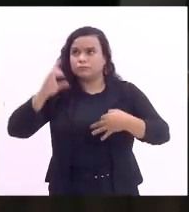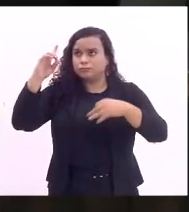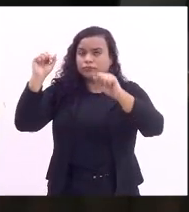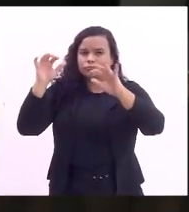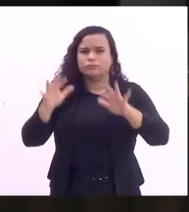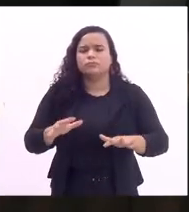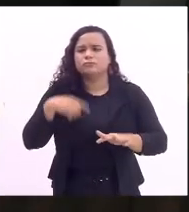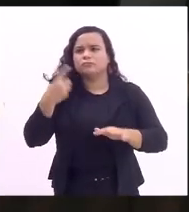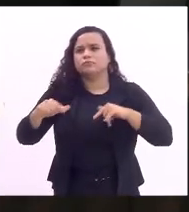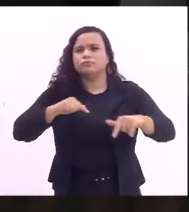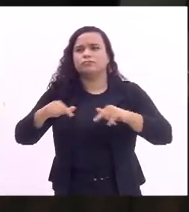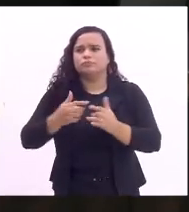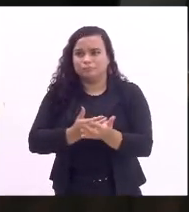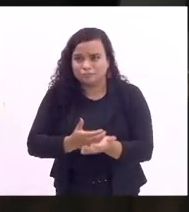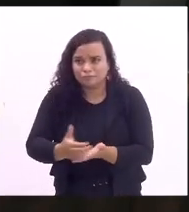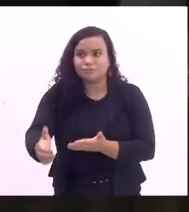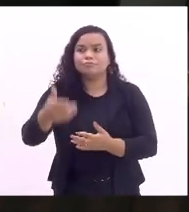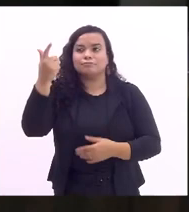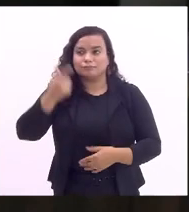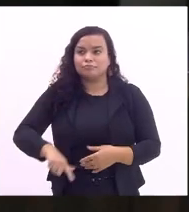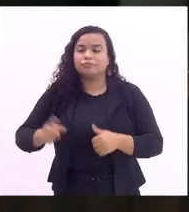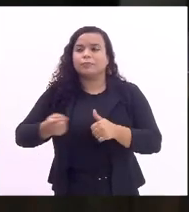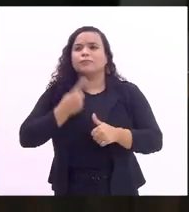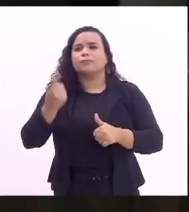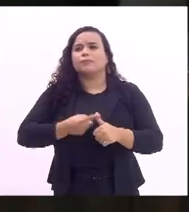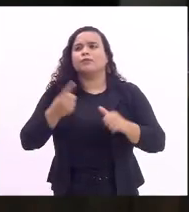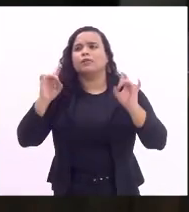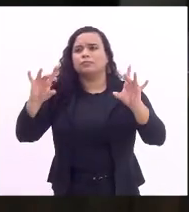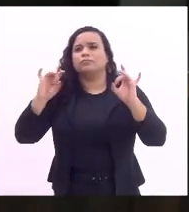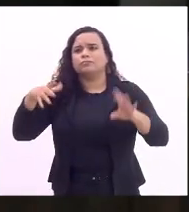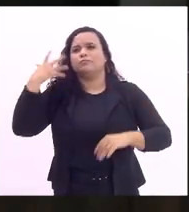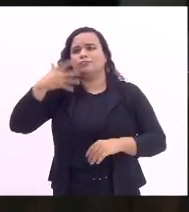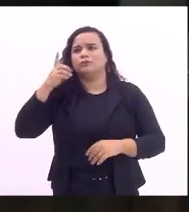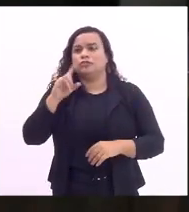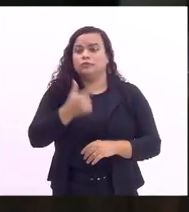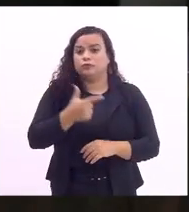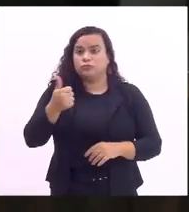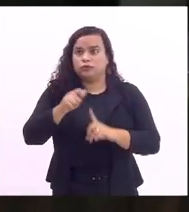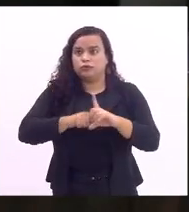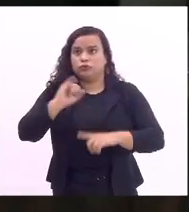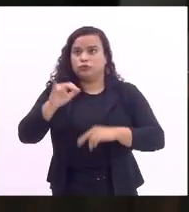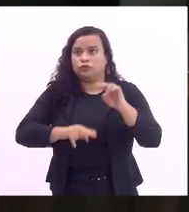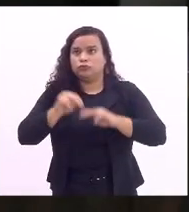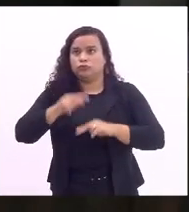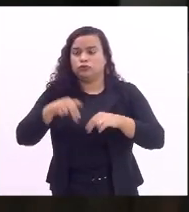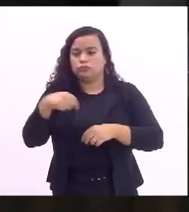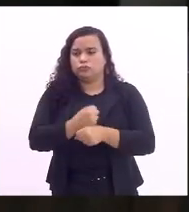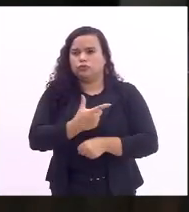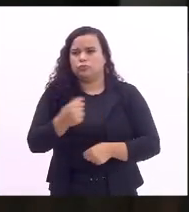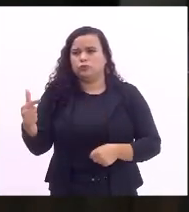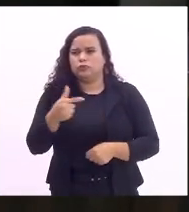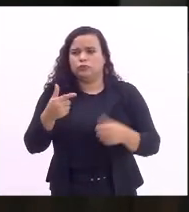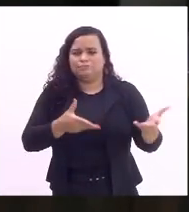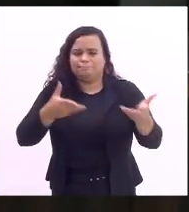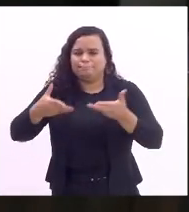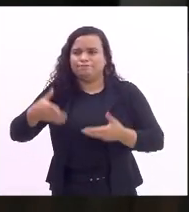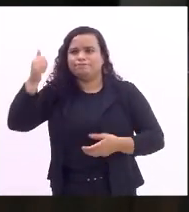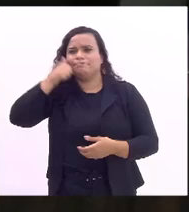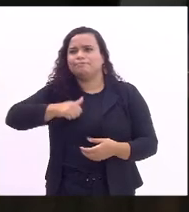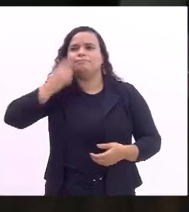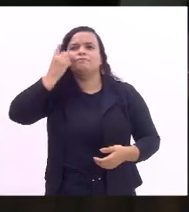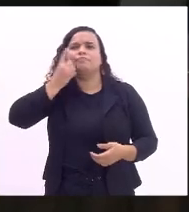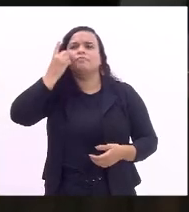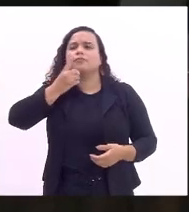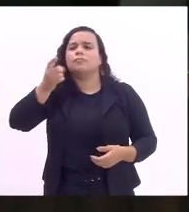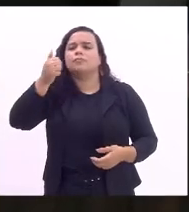os nossos trabalhos. Está aberta a primeira sessão extraordinária do dia 21 de junho de 22. A presidência convida a deputada Marta Rocha a